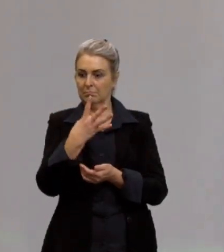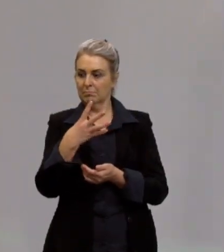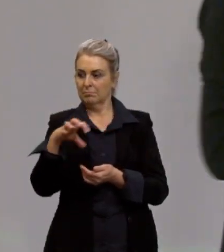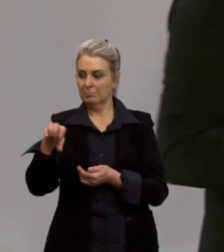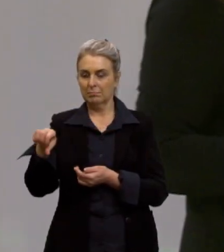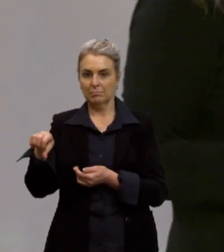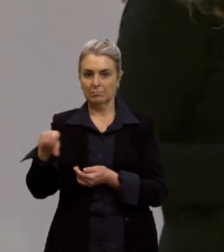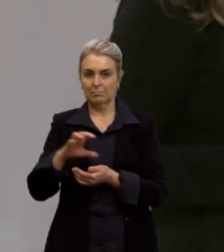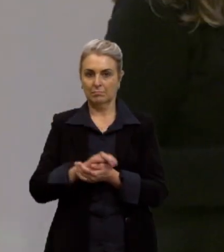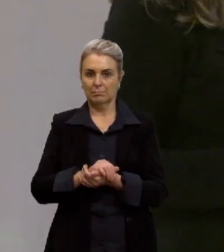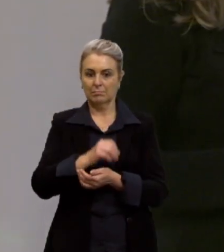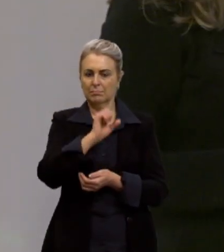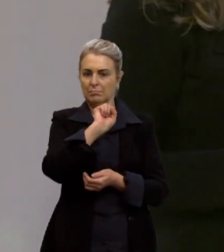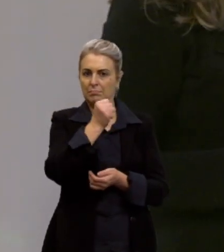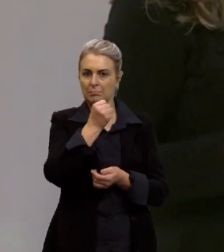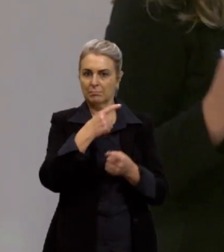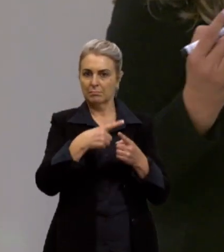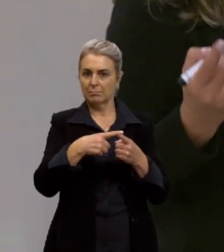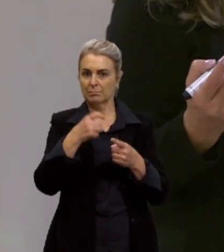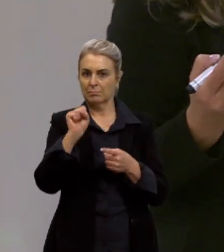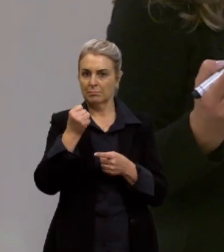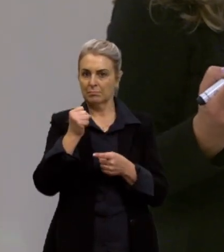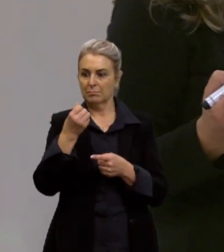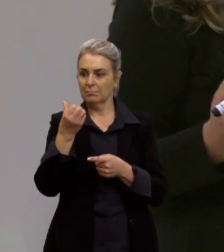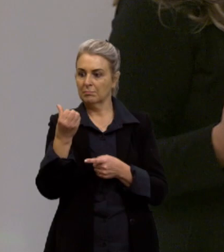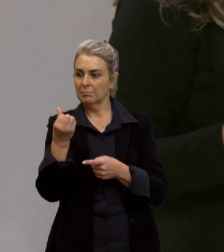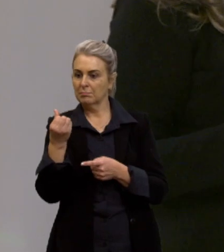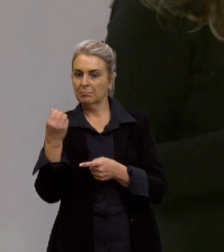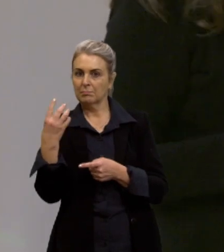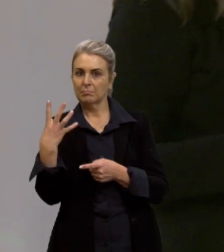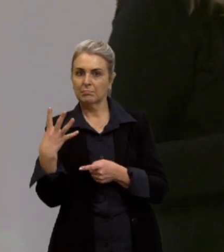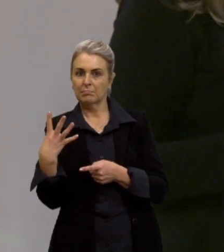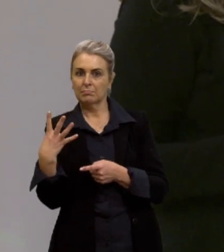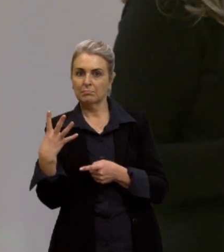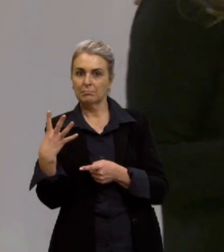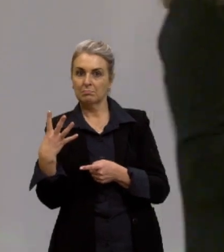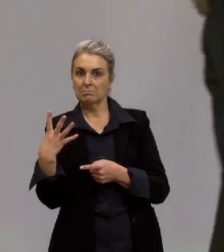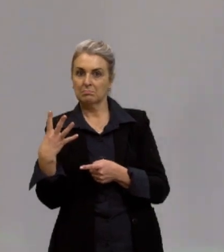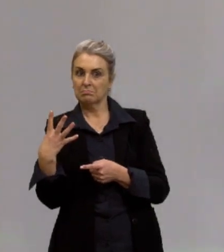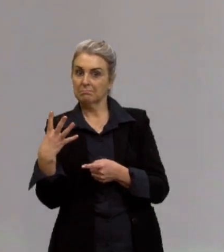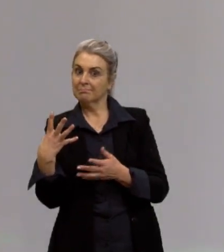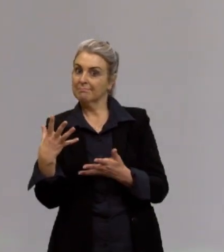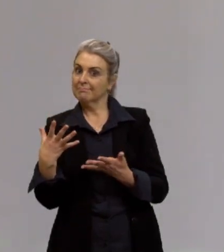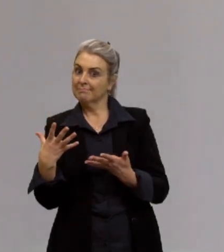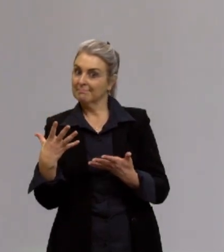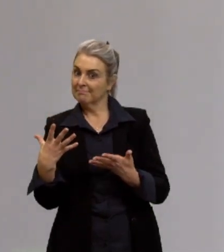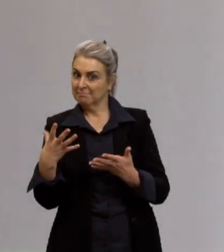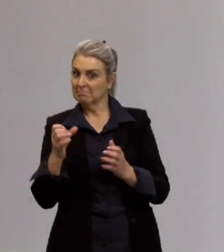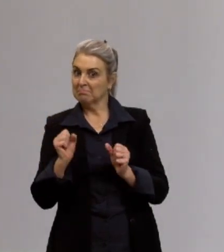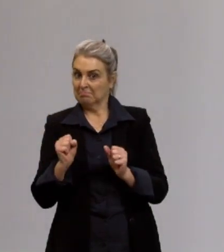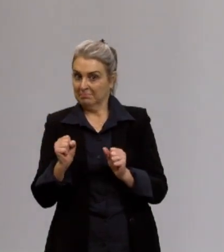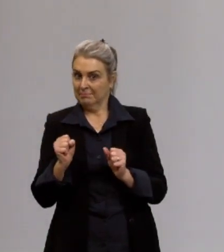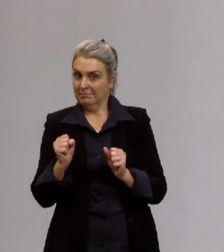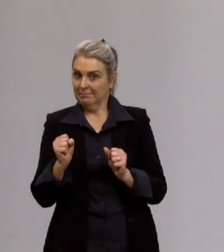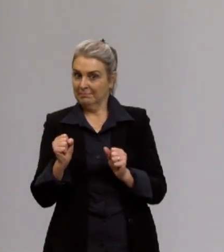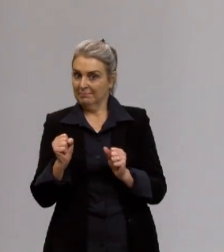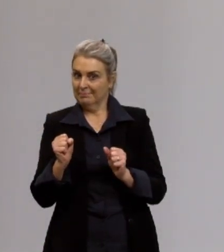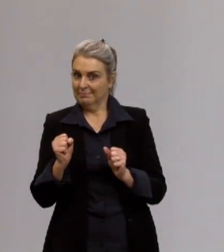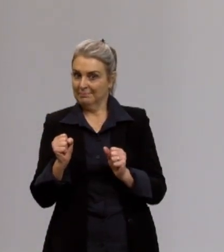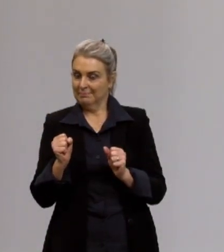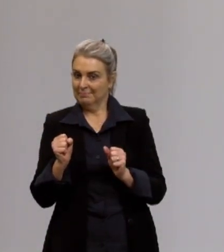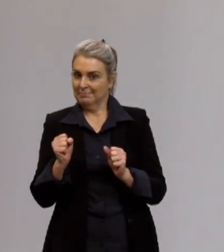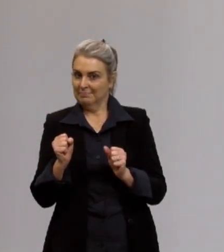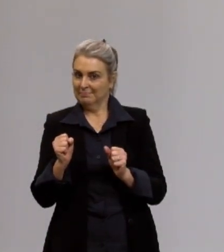é. 8 vezes 8, 64. Bom, pode ser 38. Vejamos.